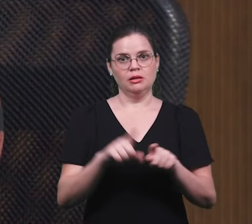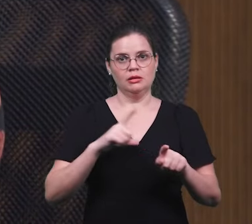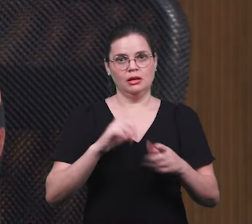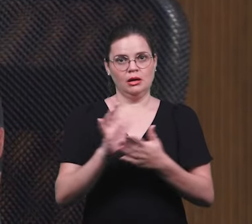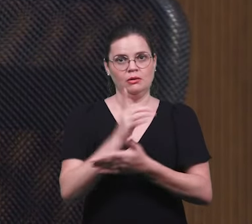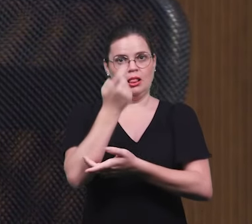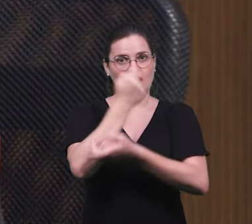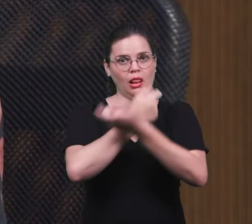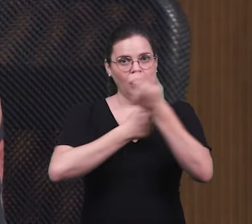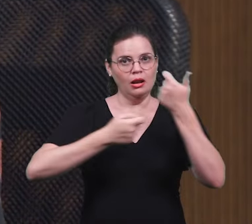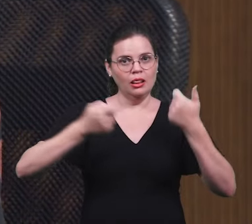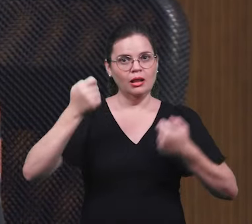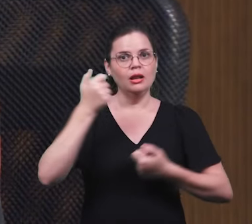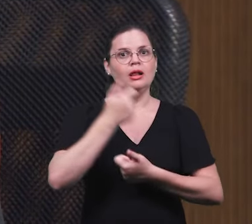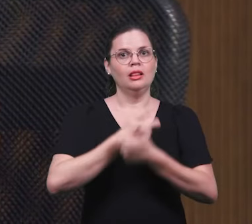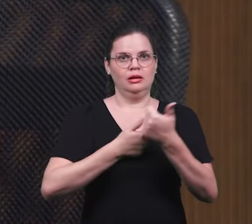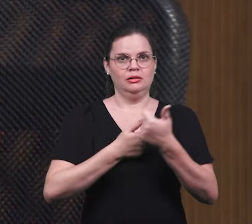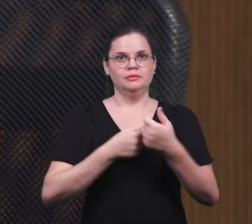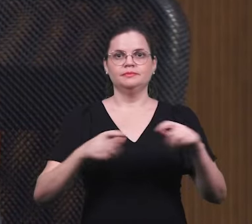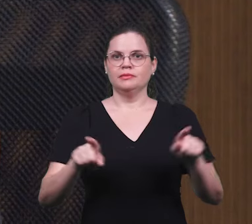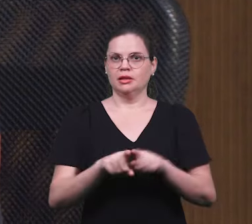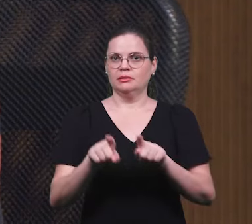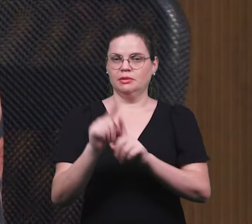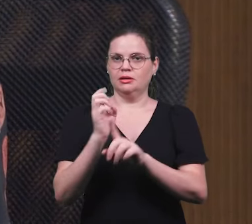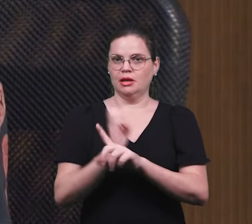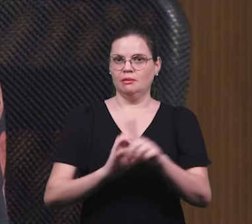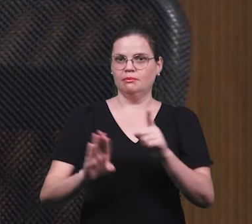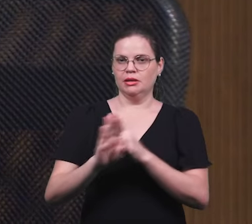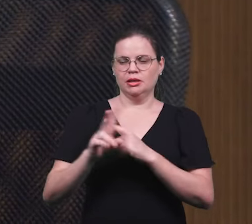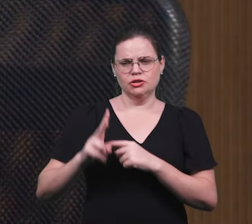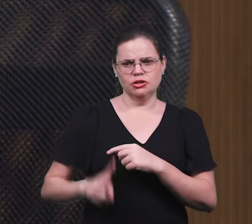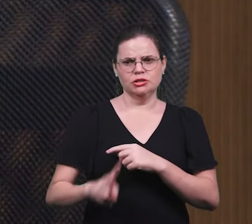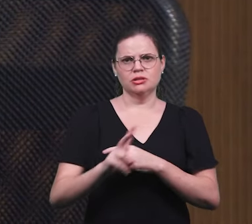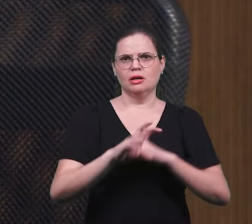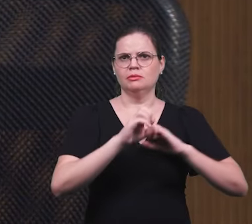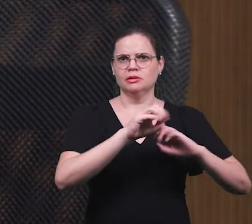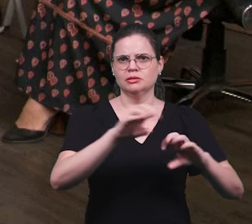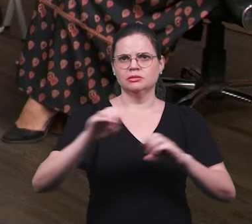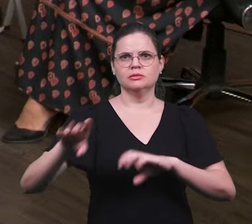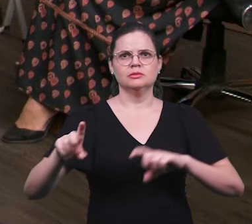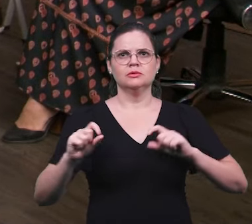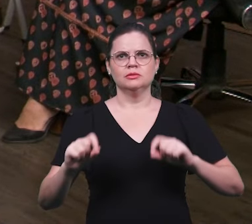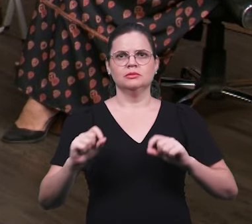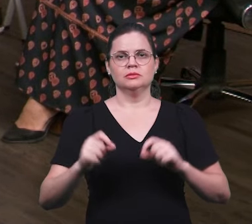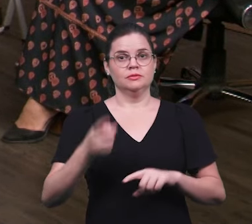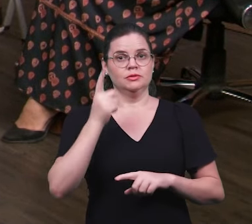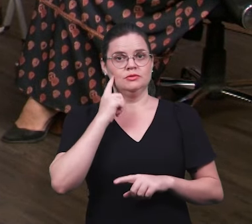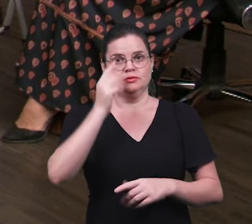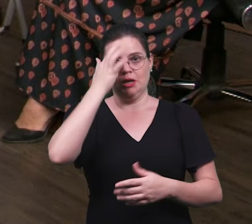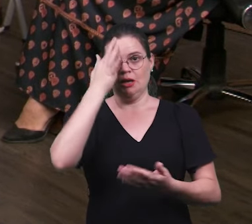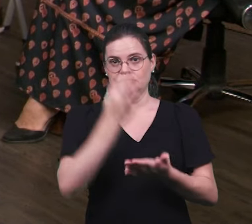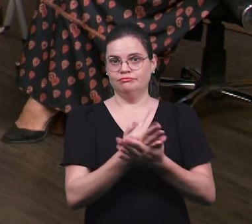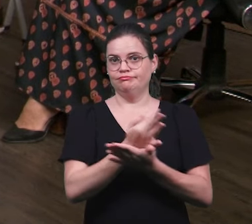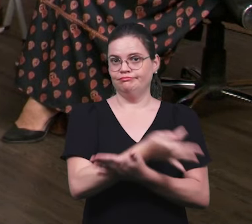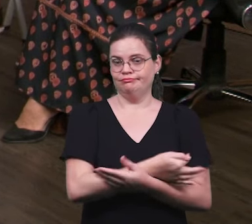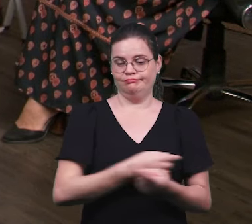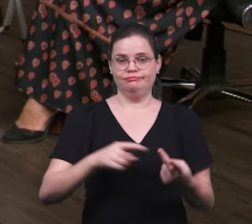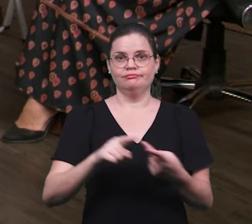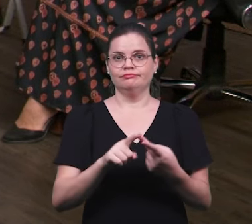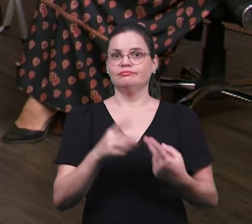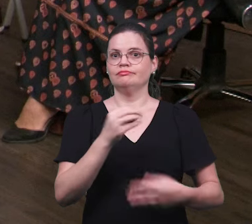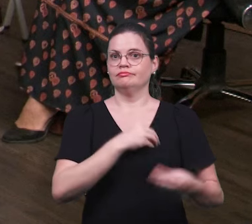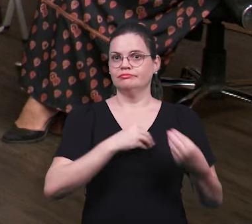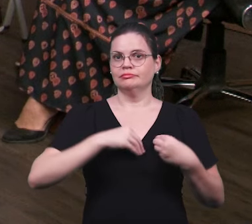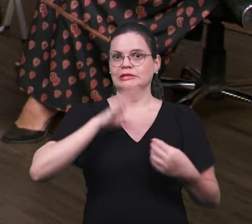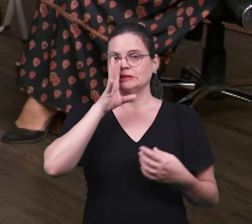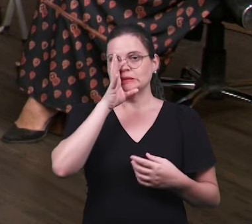essa situação, que inclusive é tratada na escola bíblica também, né, pastor Diniz, de apóstatas, de hereges, que